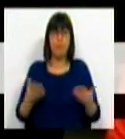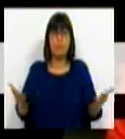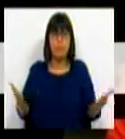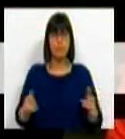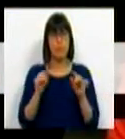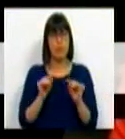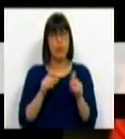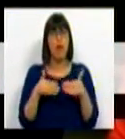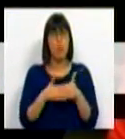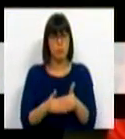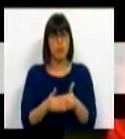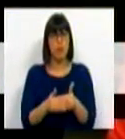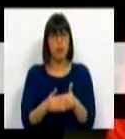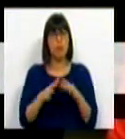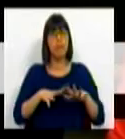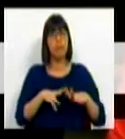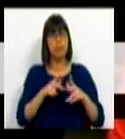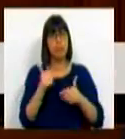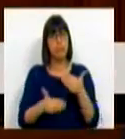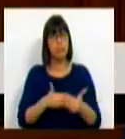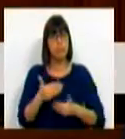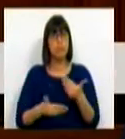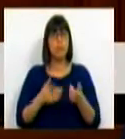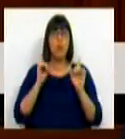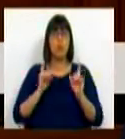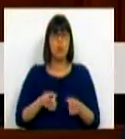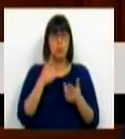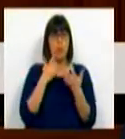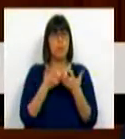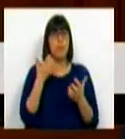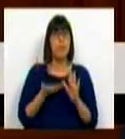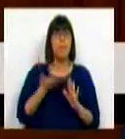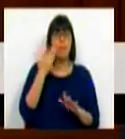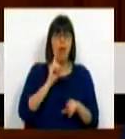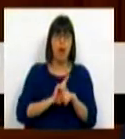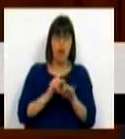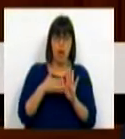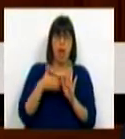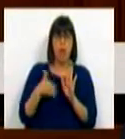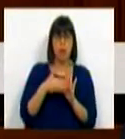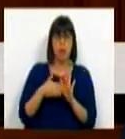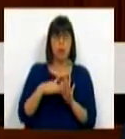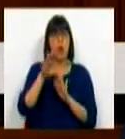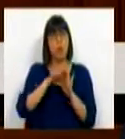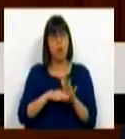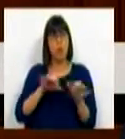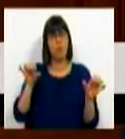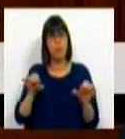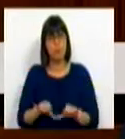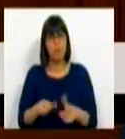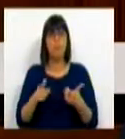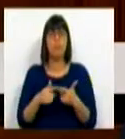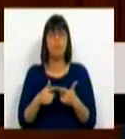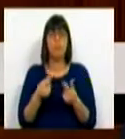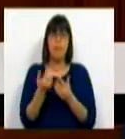portanto, esse processo foi um processo evolutivo e começou, obviamente, com maior incidência na altura em que as condições se degradaram a